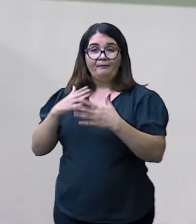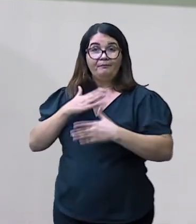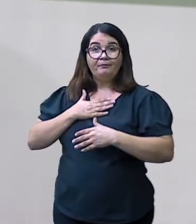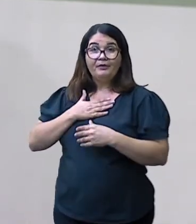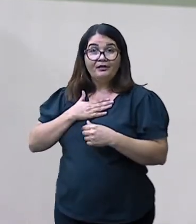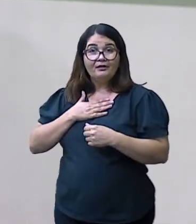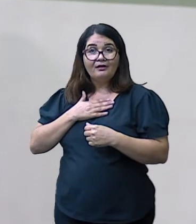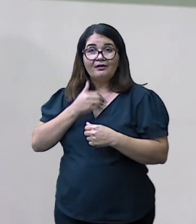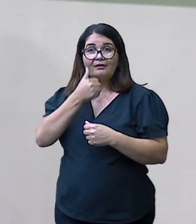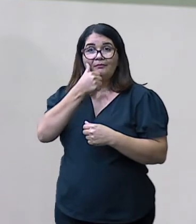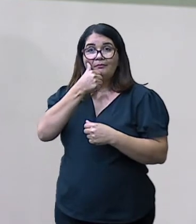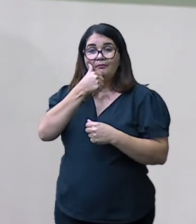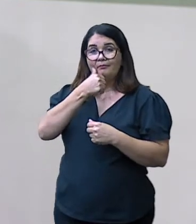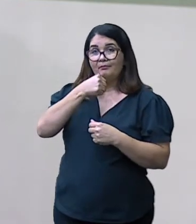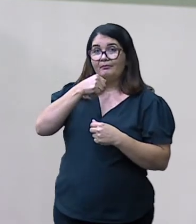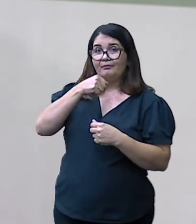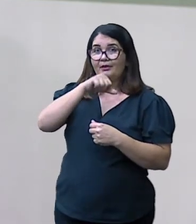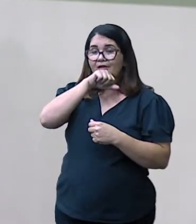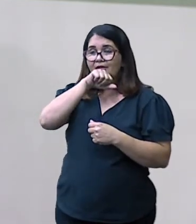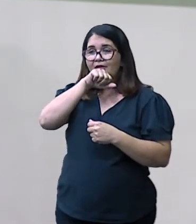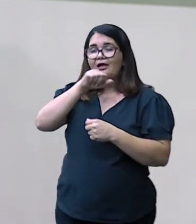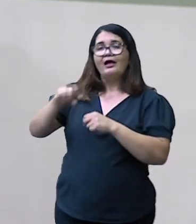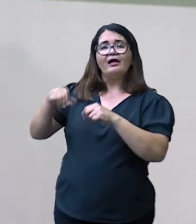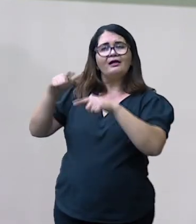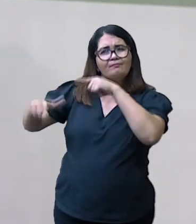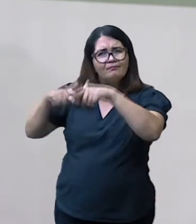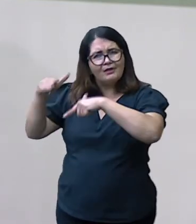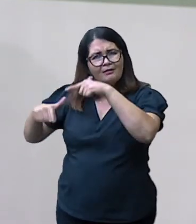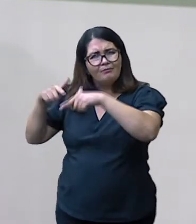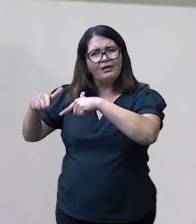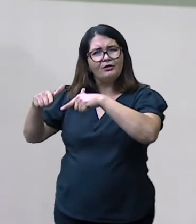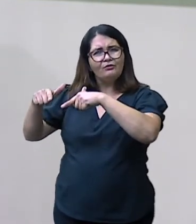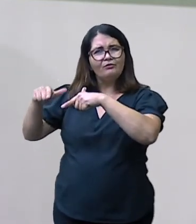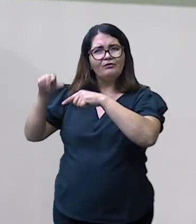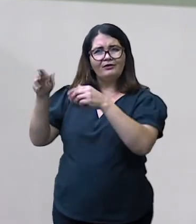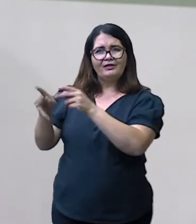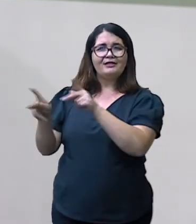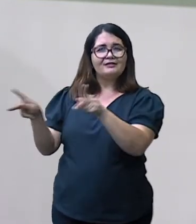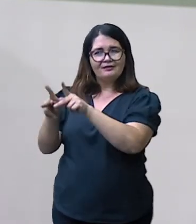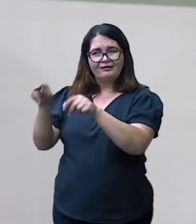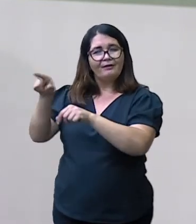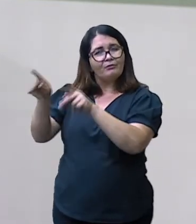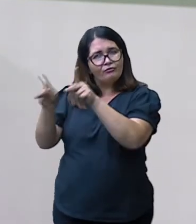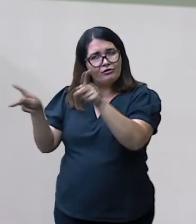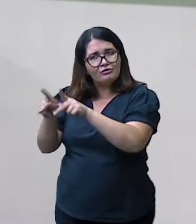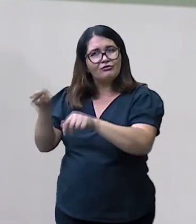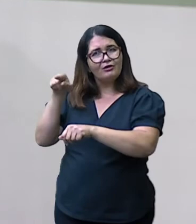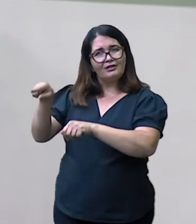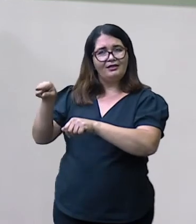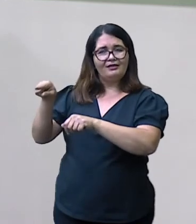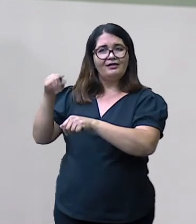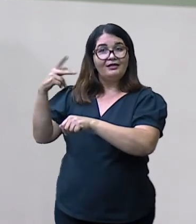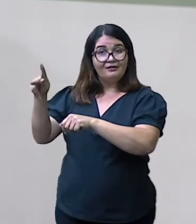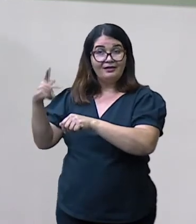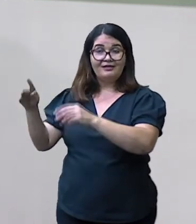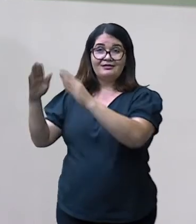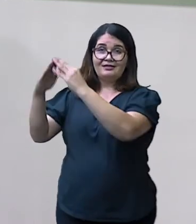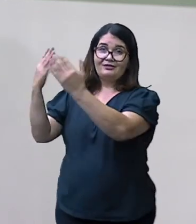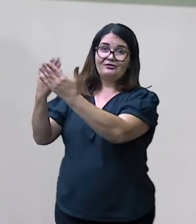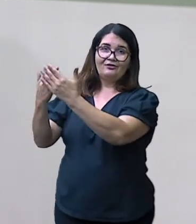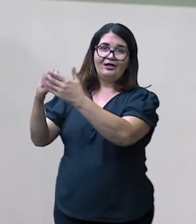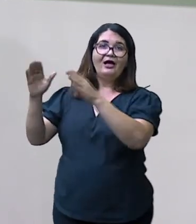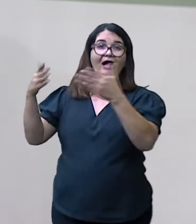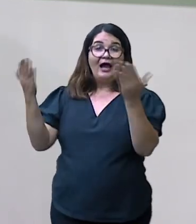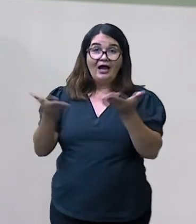colaboração, né, municipal para dar o nome da escola para Violeta Dias de Andrade, e agora vai ser confirmado,